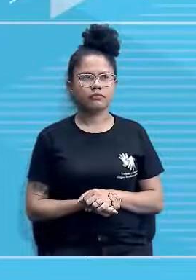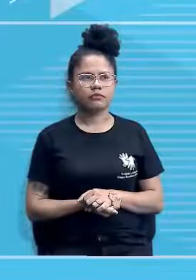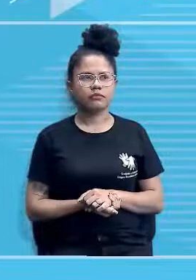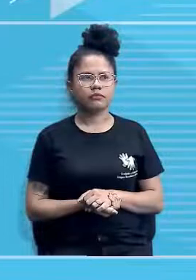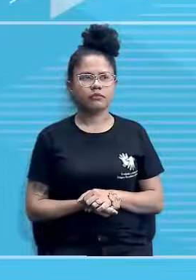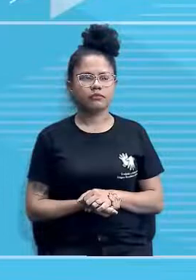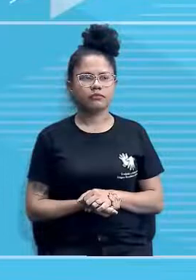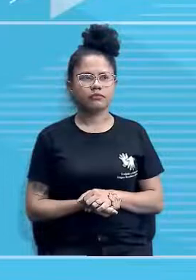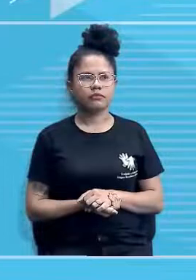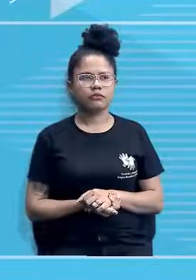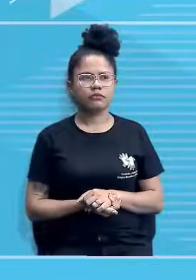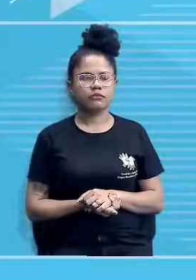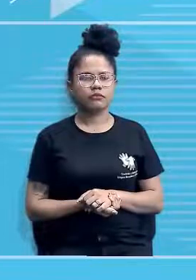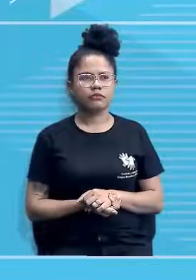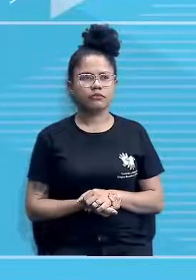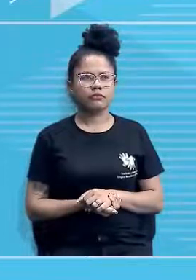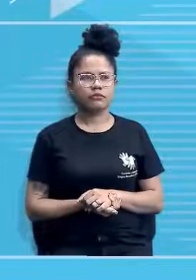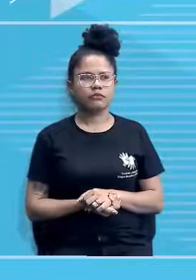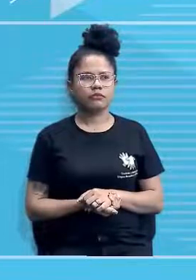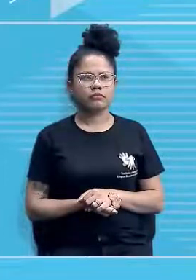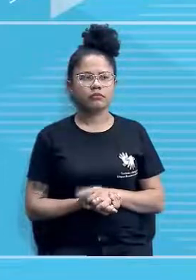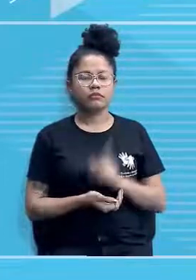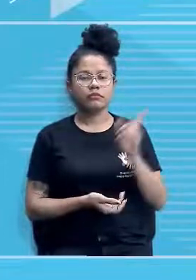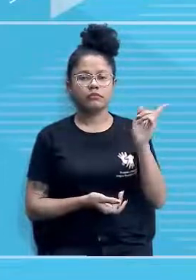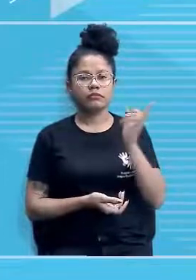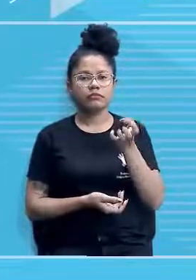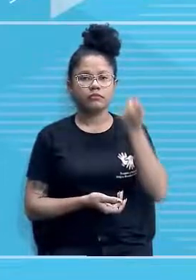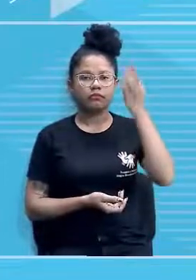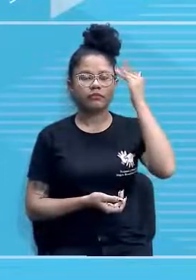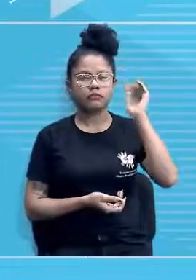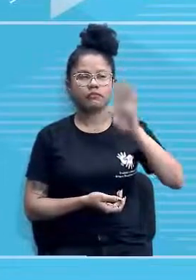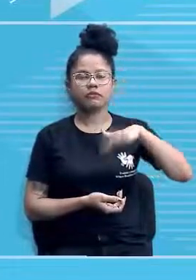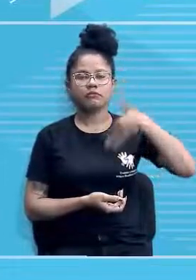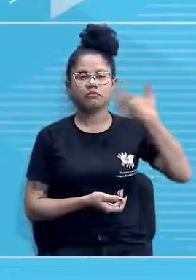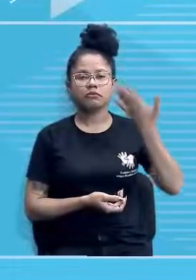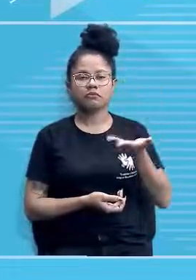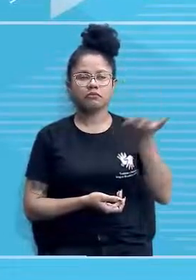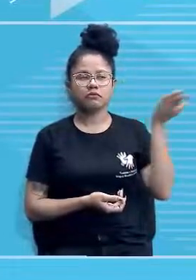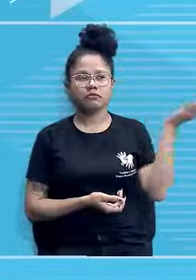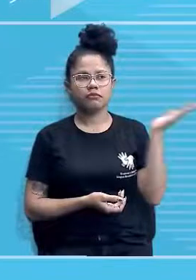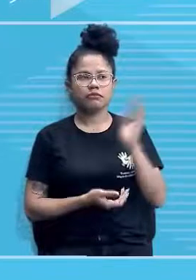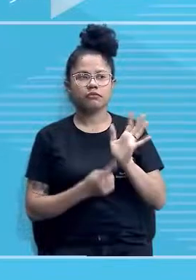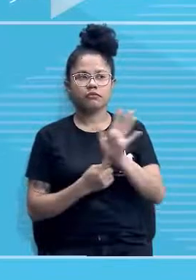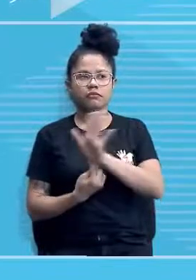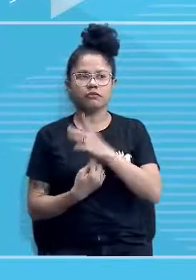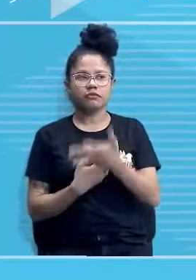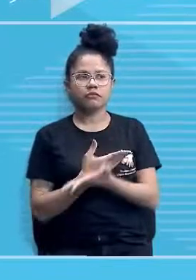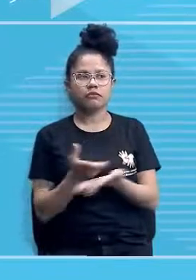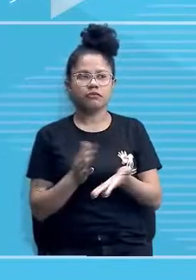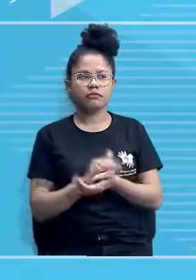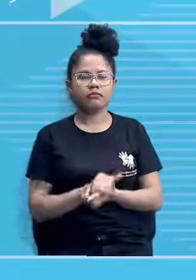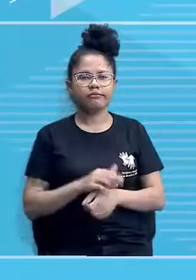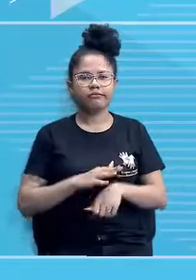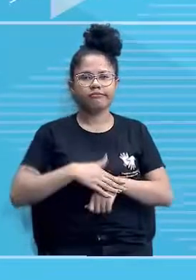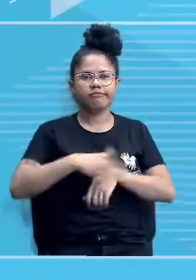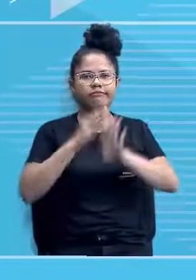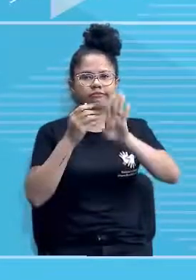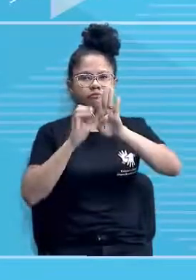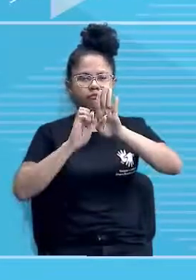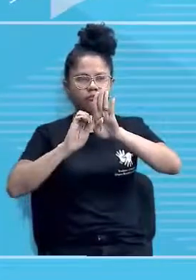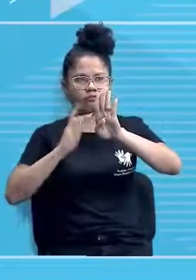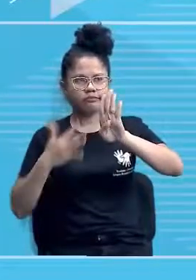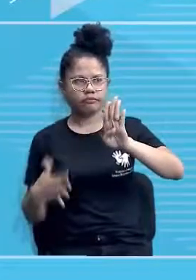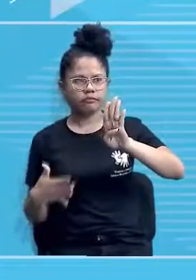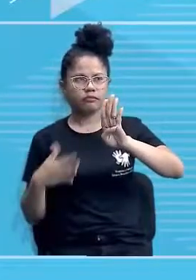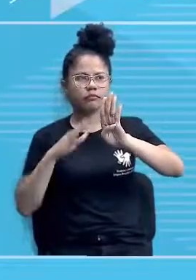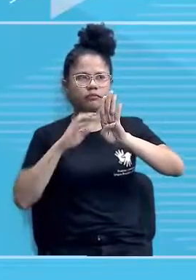caráter básico mais acentuado ele quer saber qual daquelas substâncias vou voltar aqui ó é a mais básica é